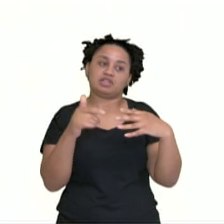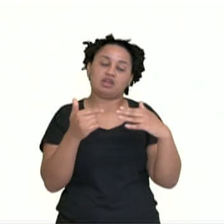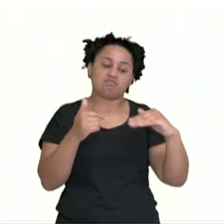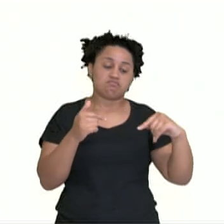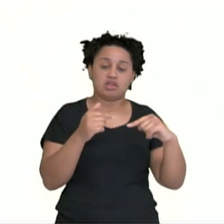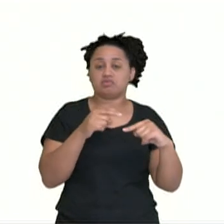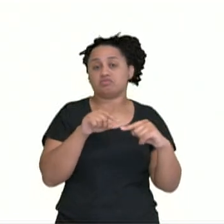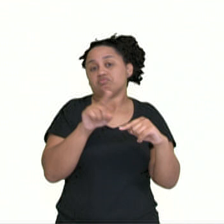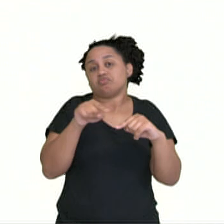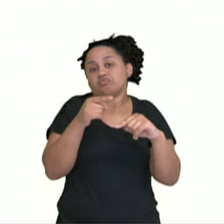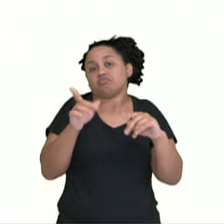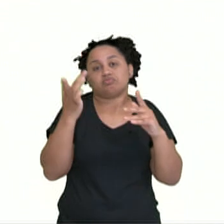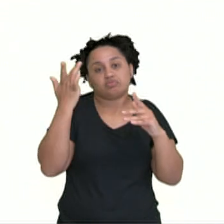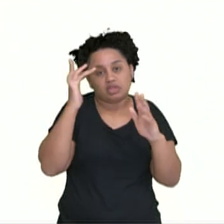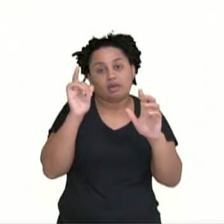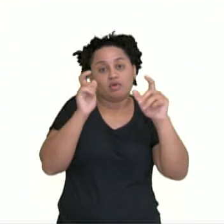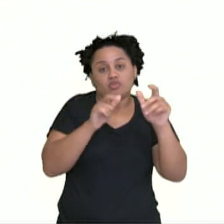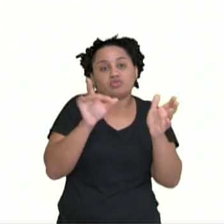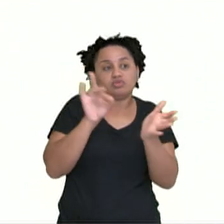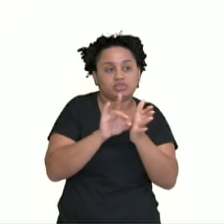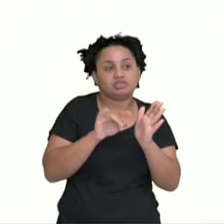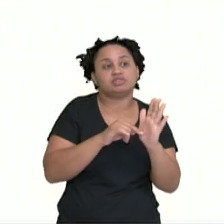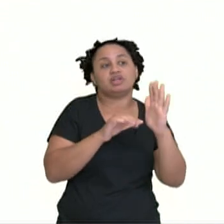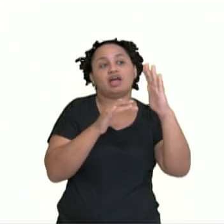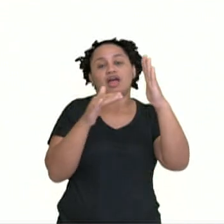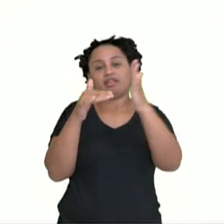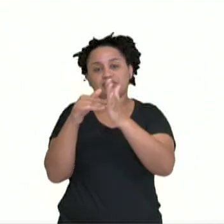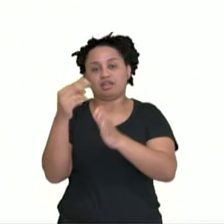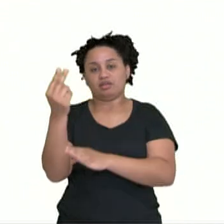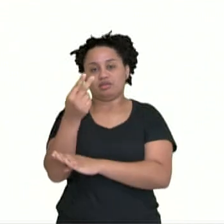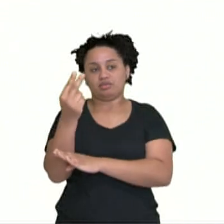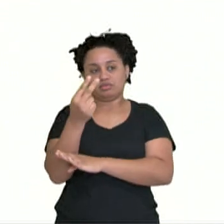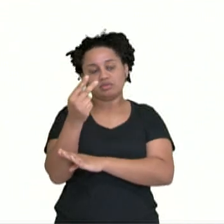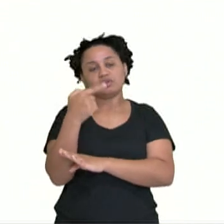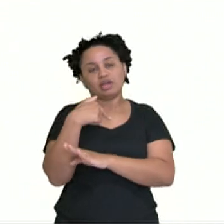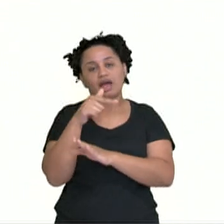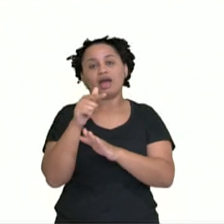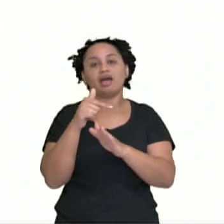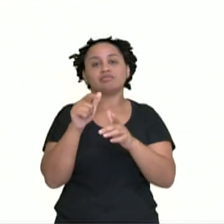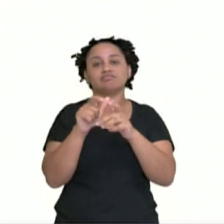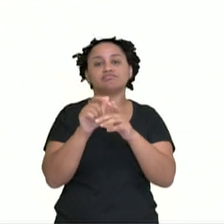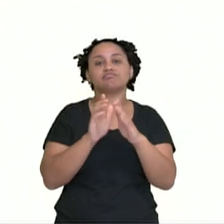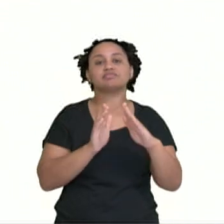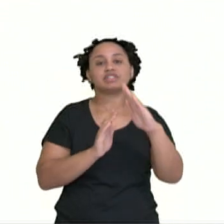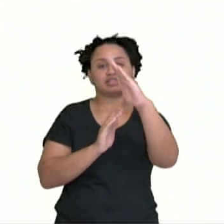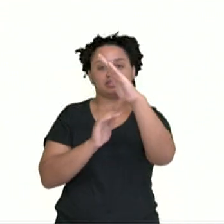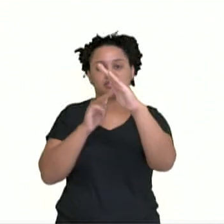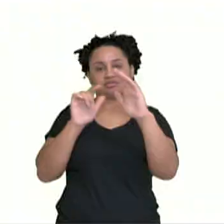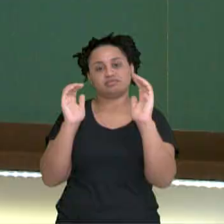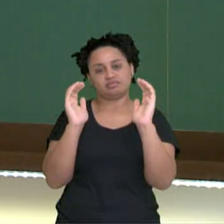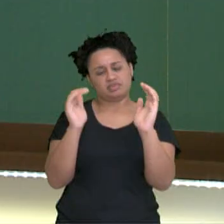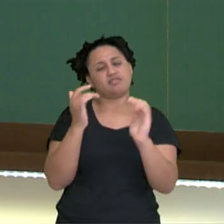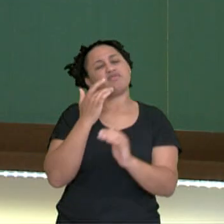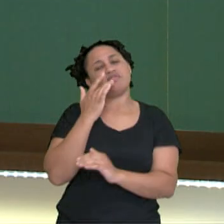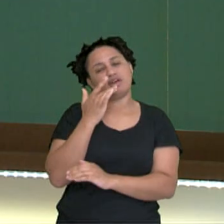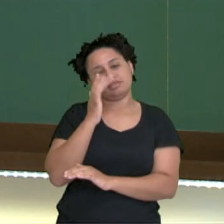do menos infinito até o 2 é o ramo crescente dessa função, ok? Bem fácil,